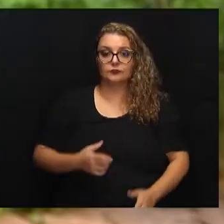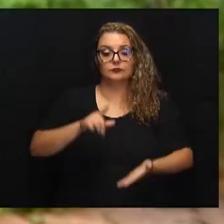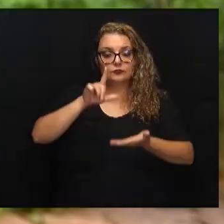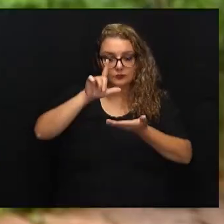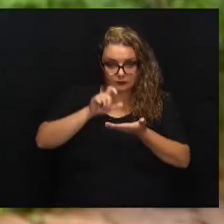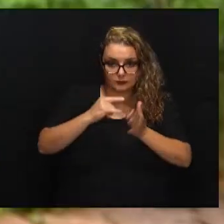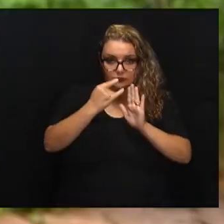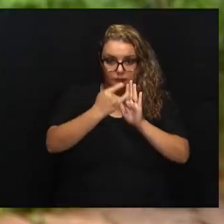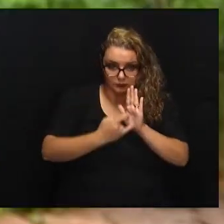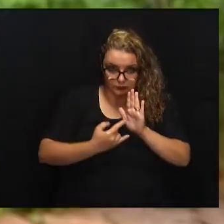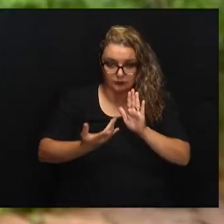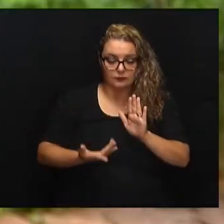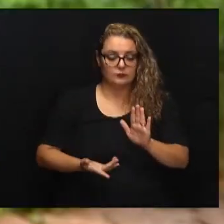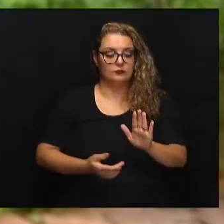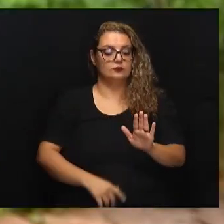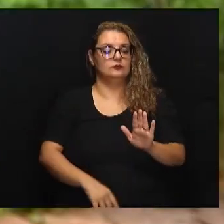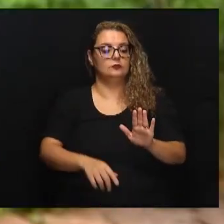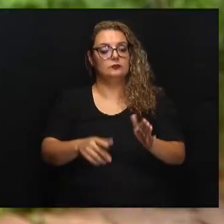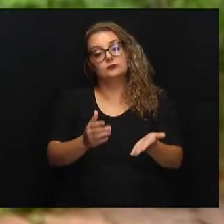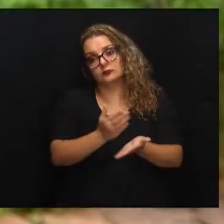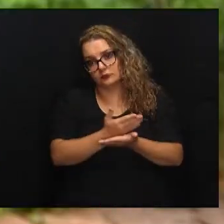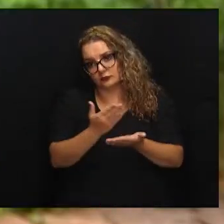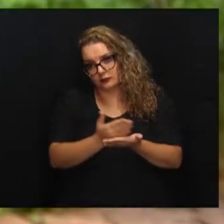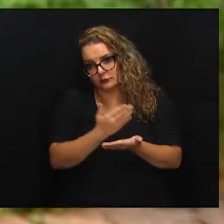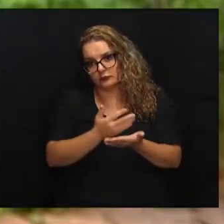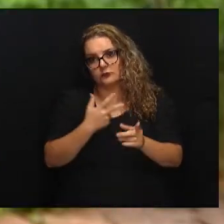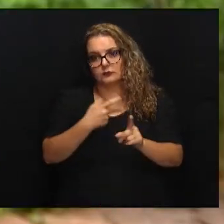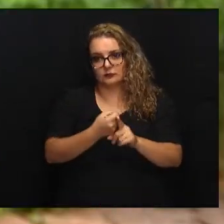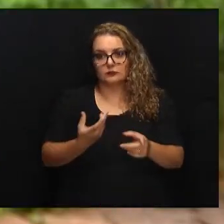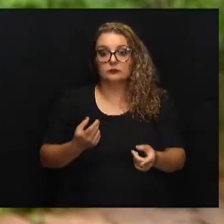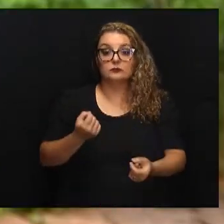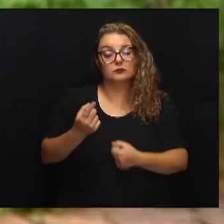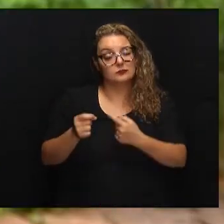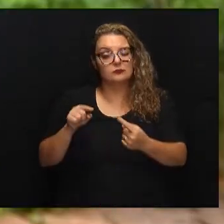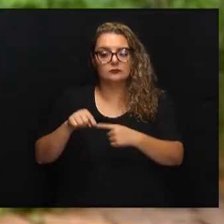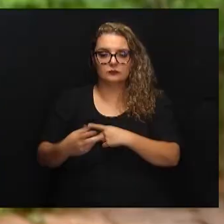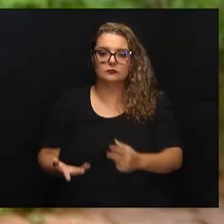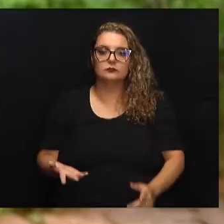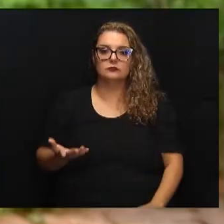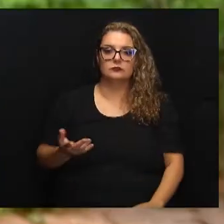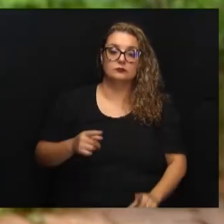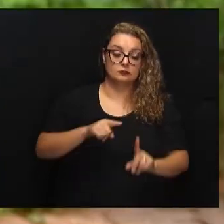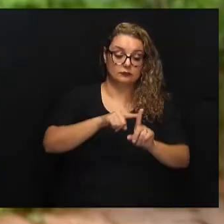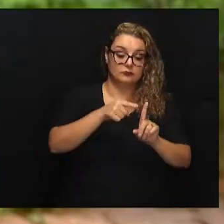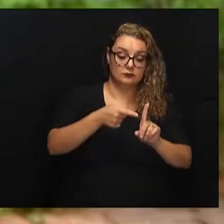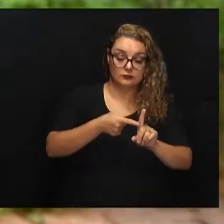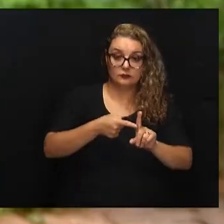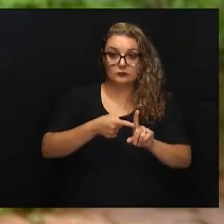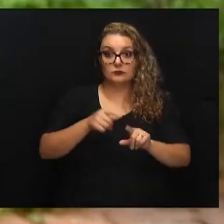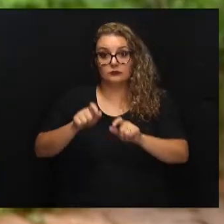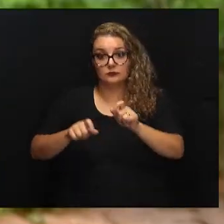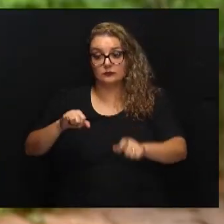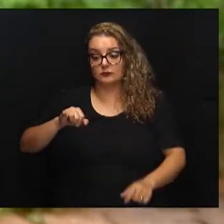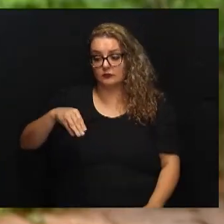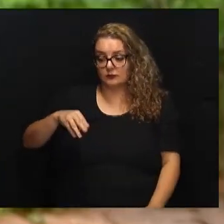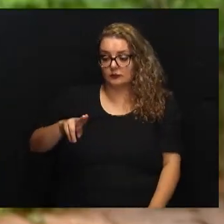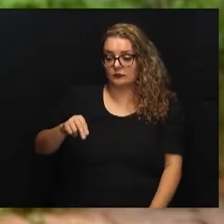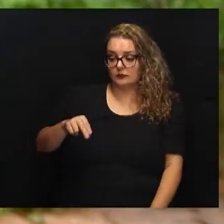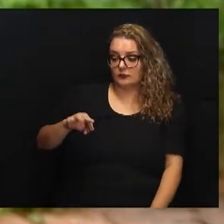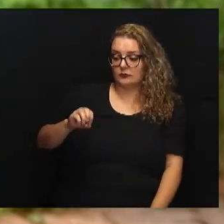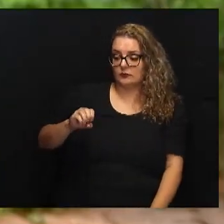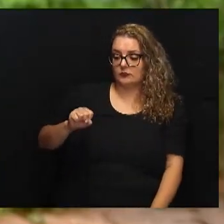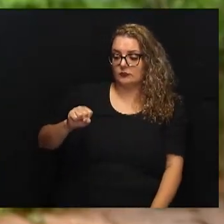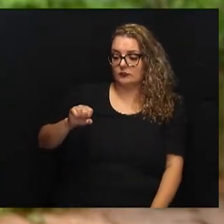de vacinação. E existem algumas contraindicações específicas da vacina, Então gestantes, pessoas imunossuprimidas, mas casos que serão